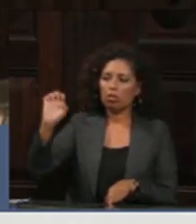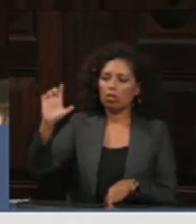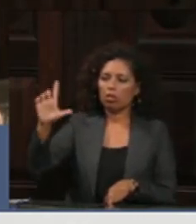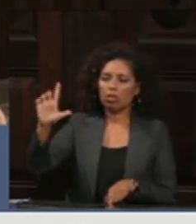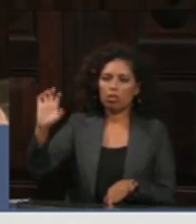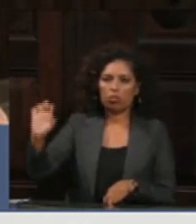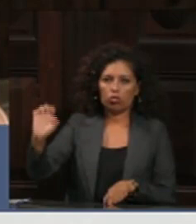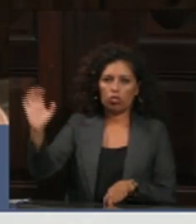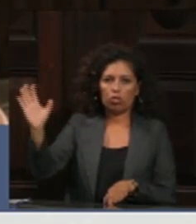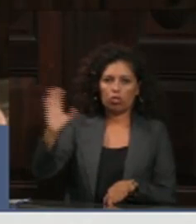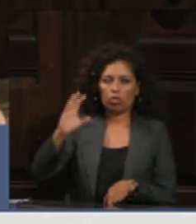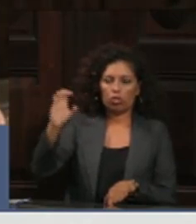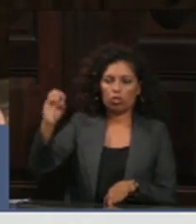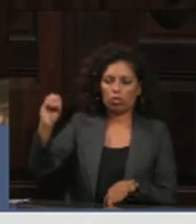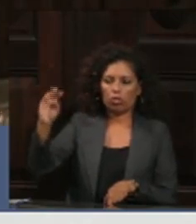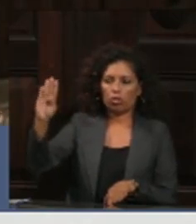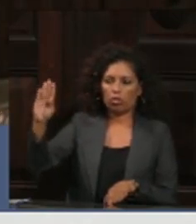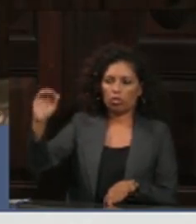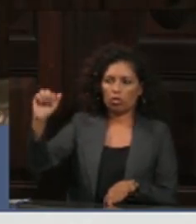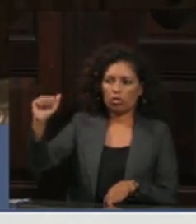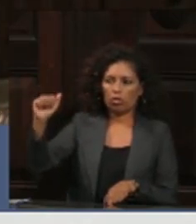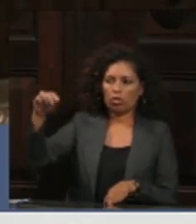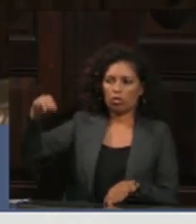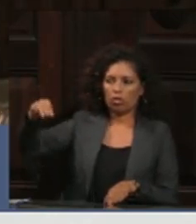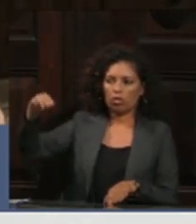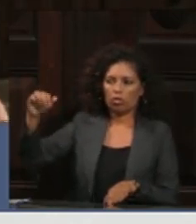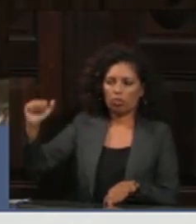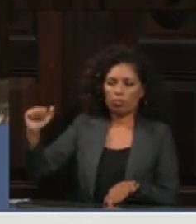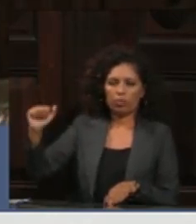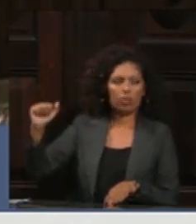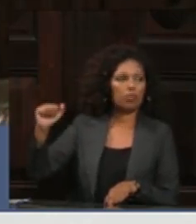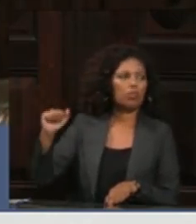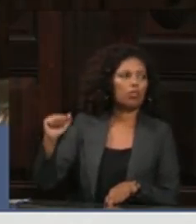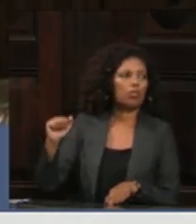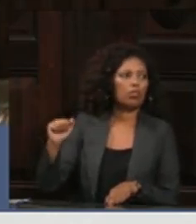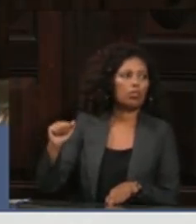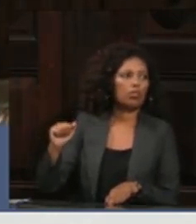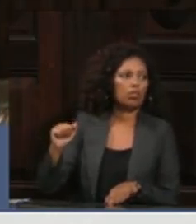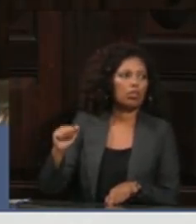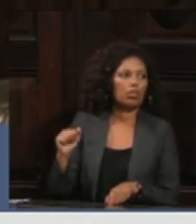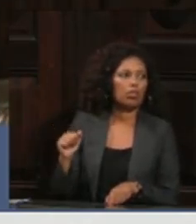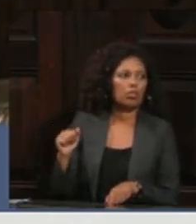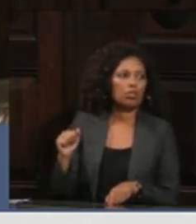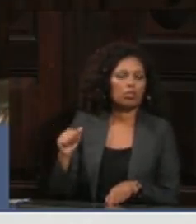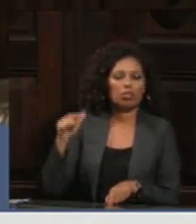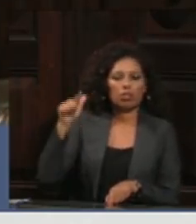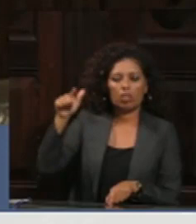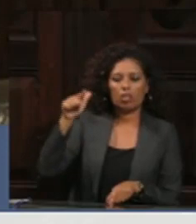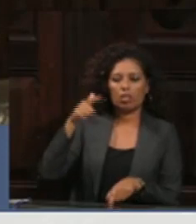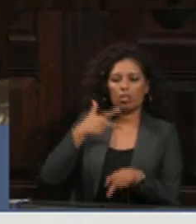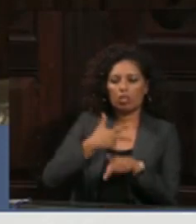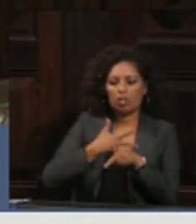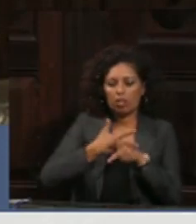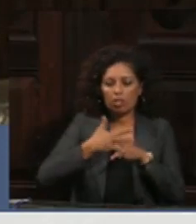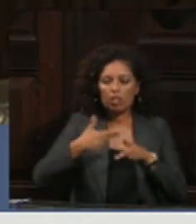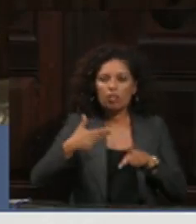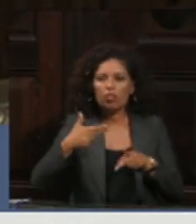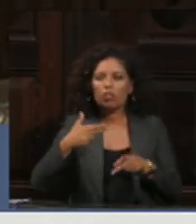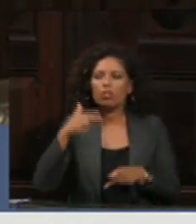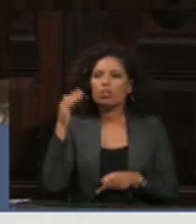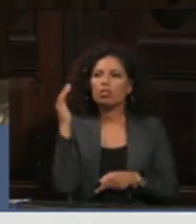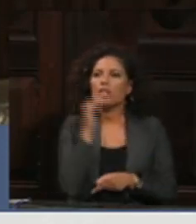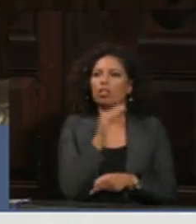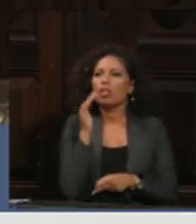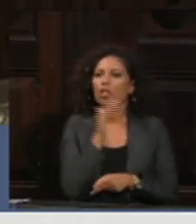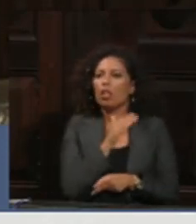me faria acompanhar as eleições americanas com muito prazer e com